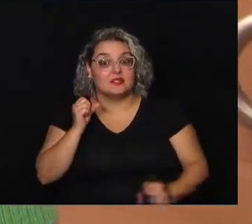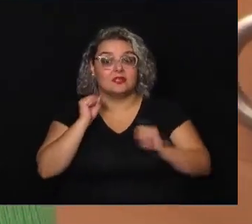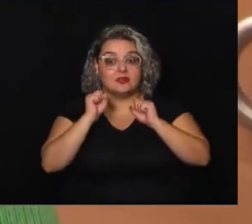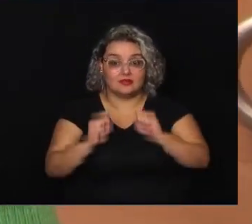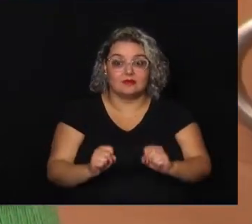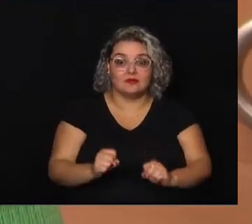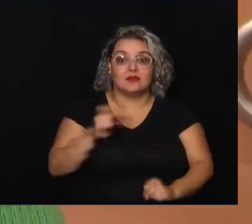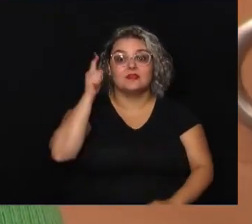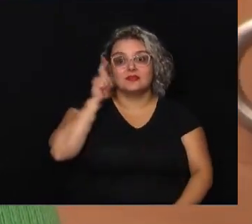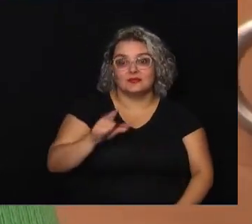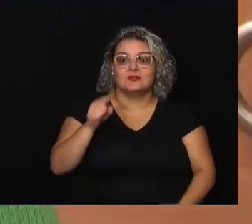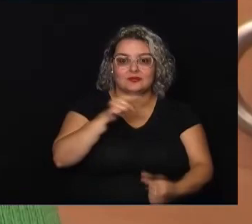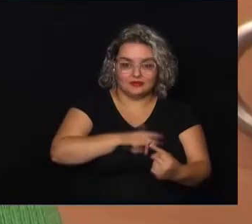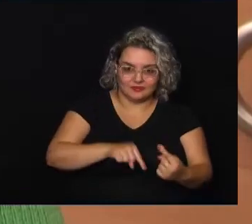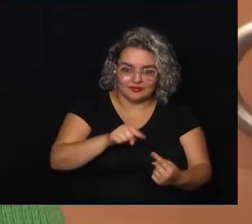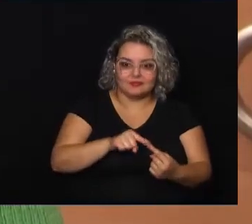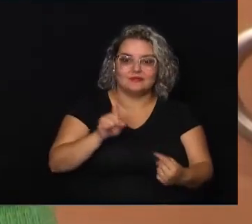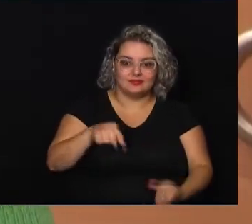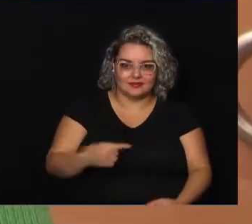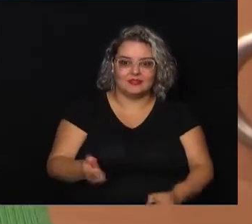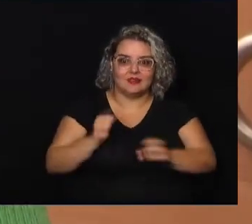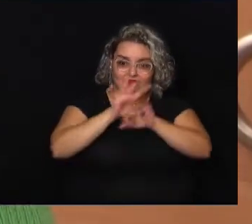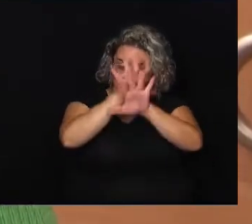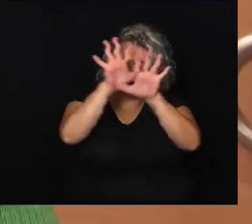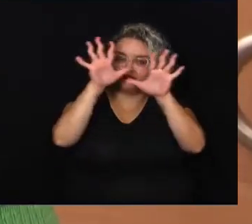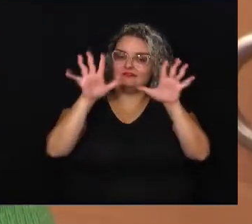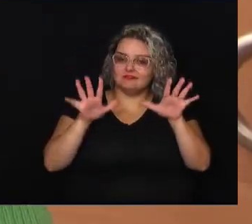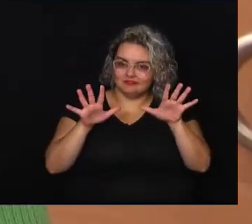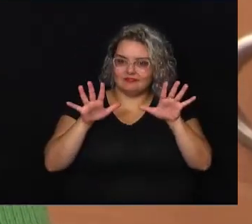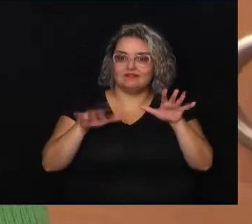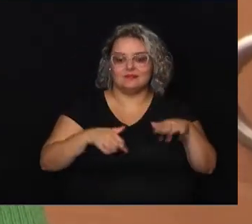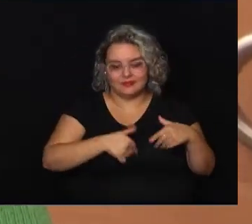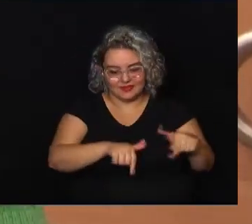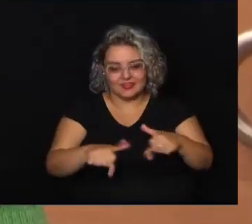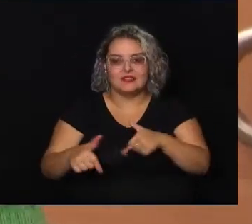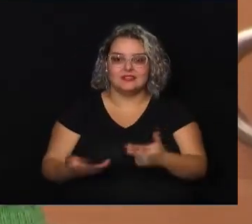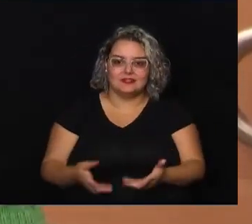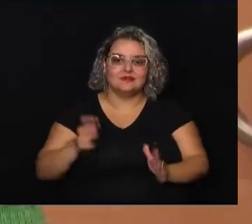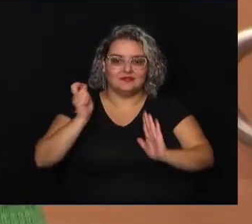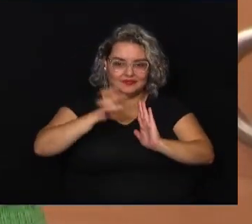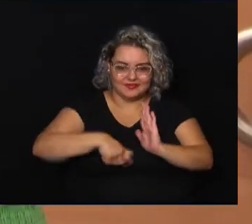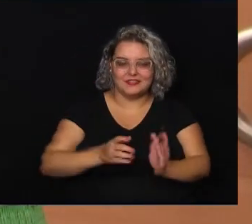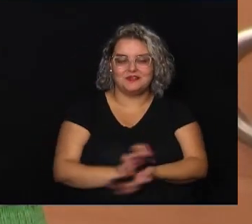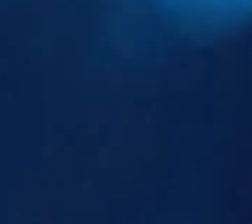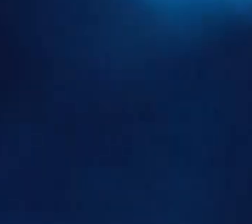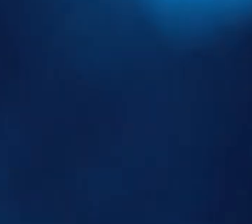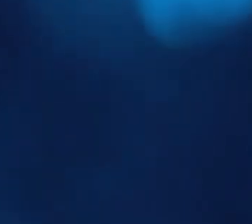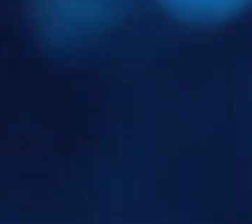conseguir o nosso objetivo, que é a transparência e os trabalhos efetivos.